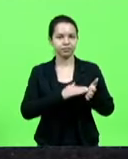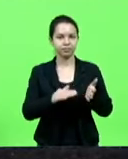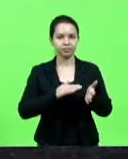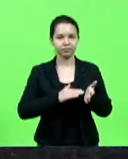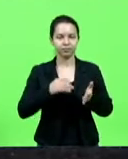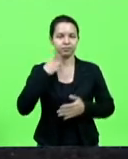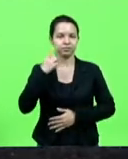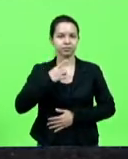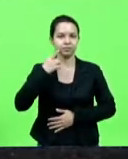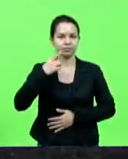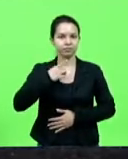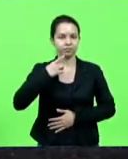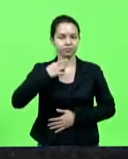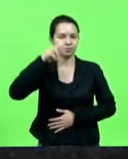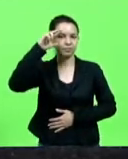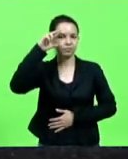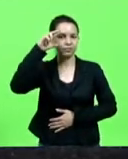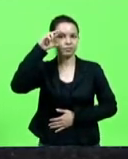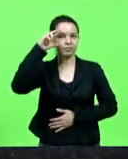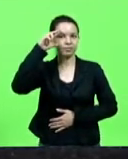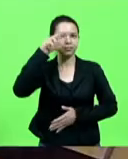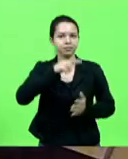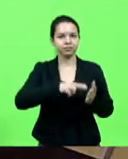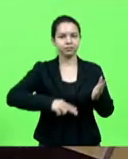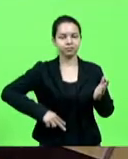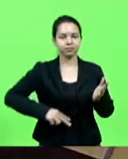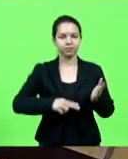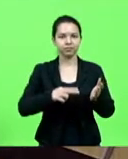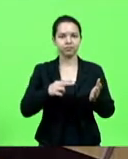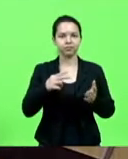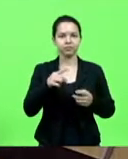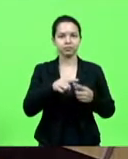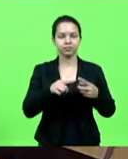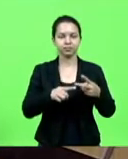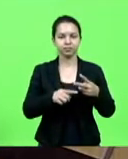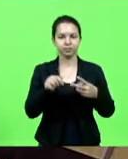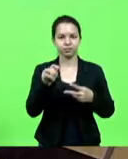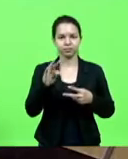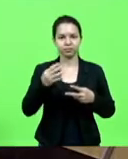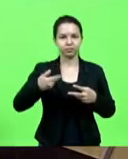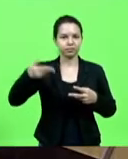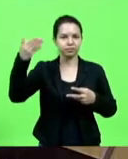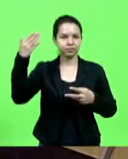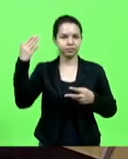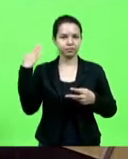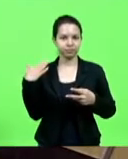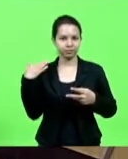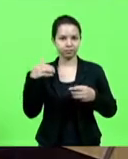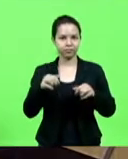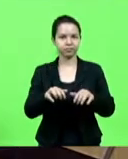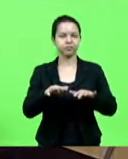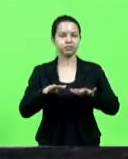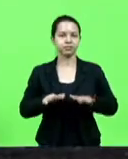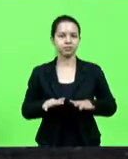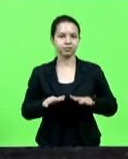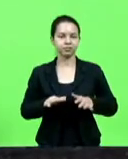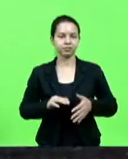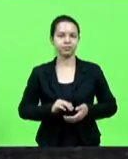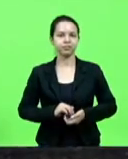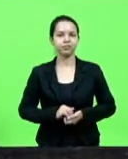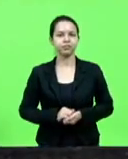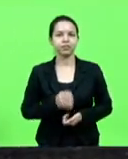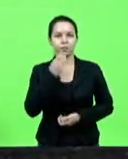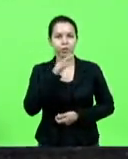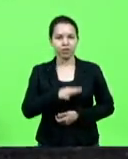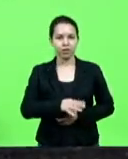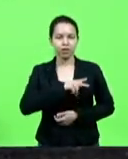deputado Ricardo Alba, que proceda à leitura das duas atas das sessões anteriores. Boa tarde,